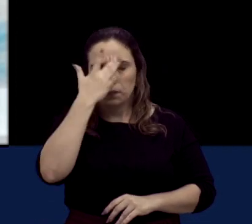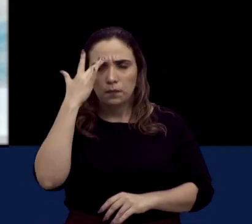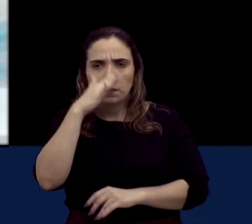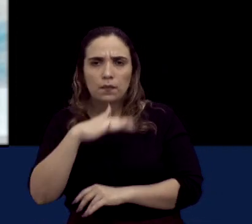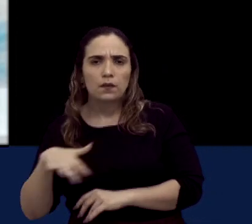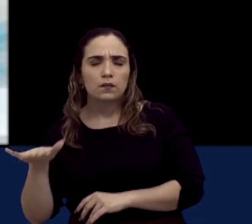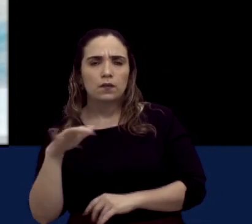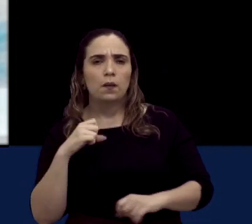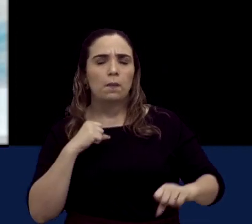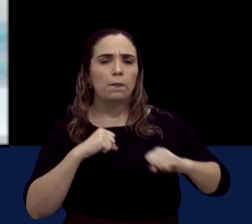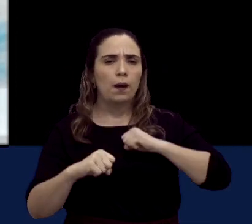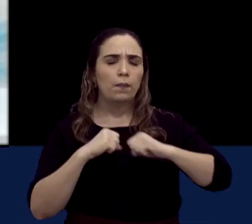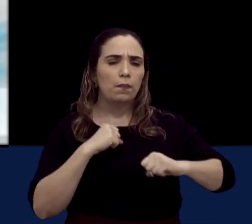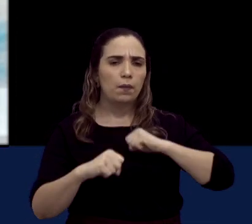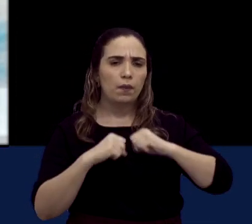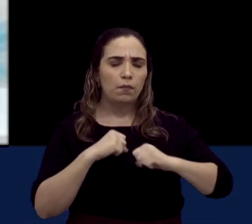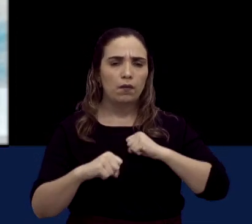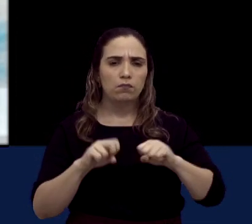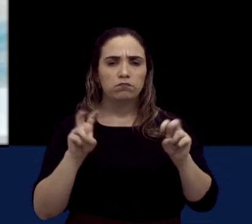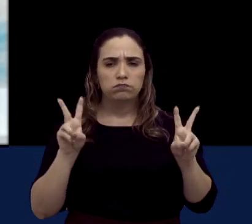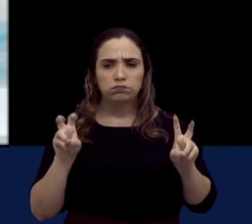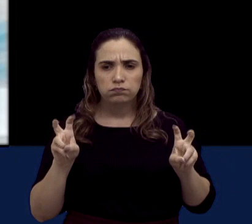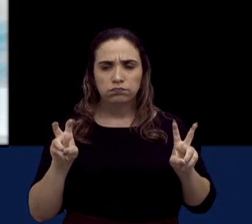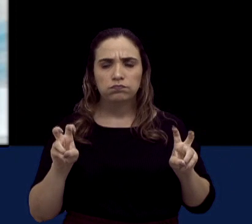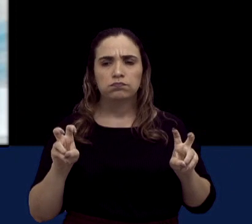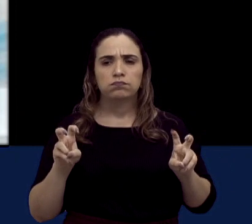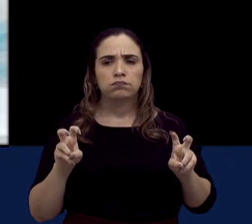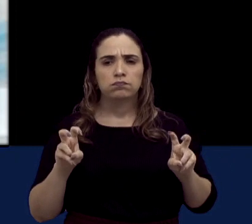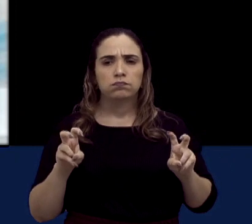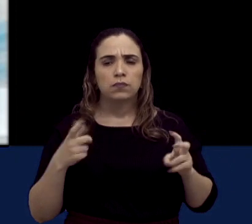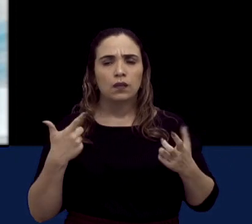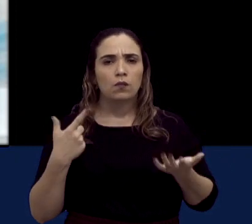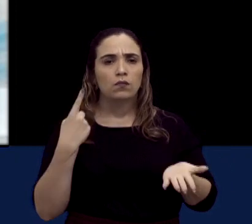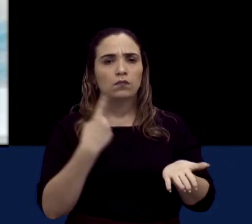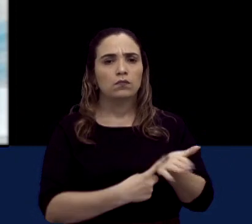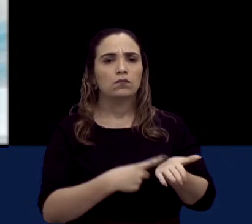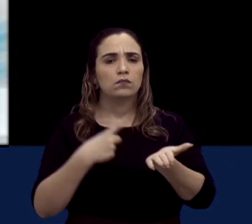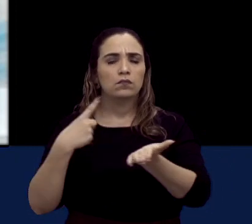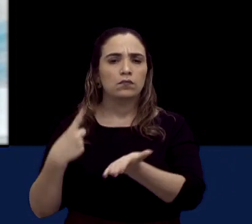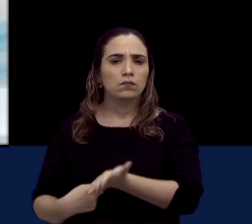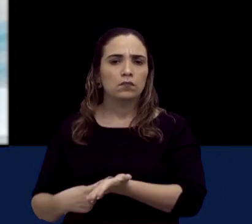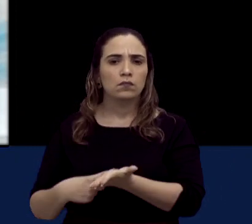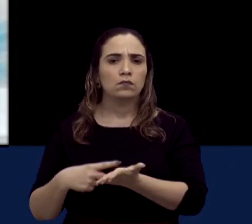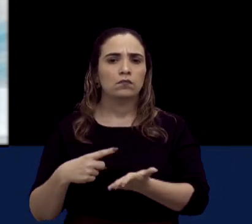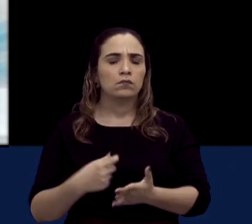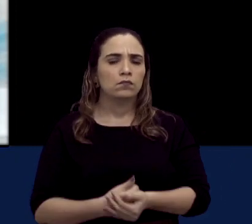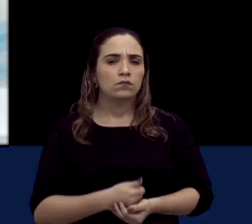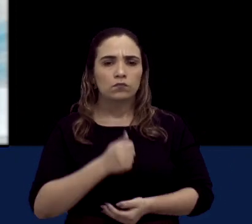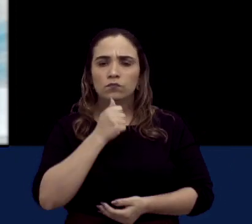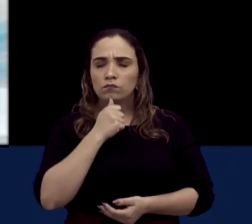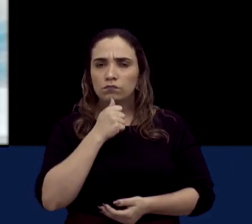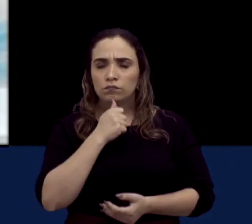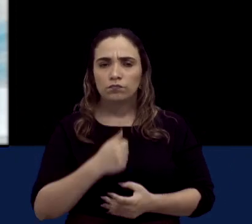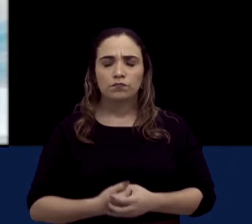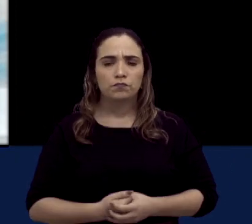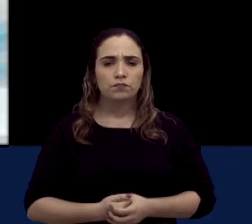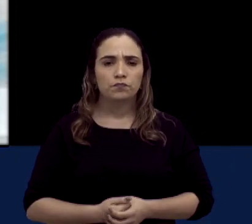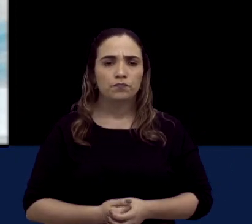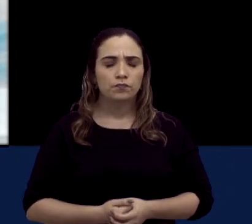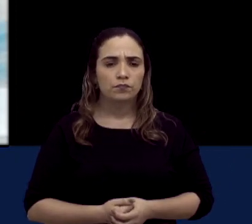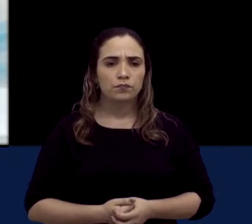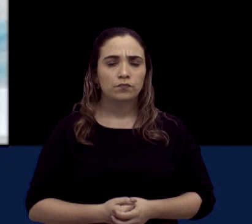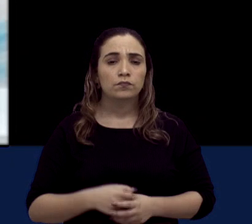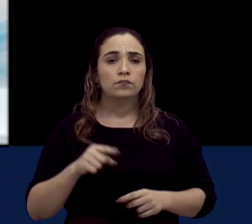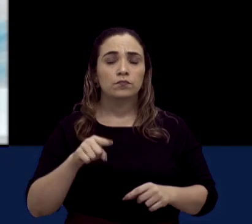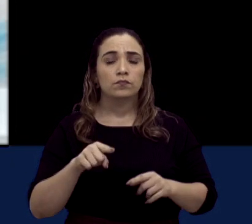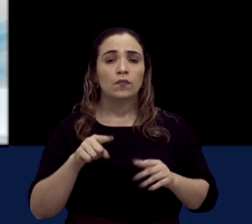debatido, né? Sem consenso nenhum sobre o tema, na verdade. Então, os